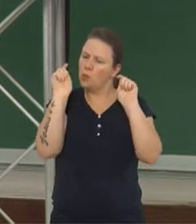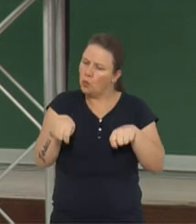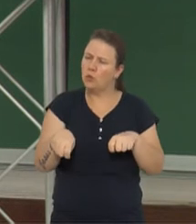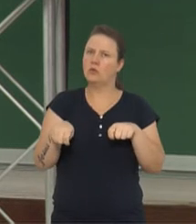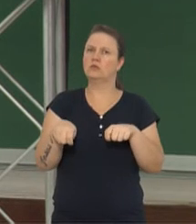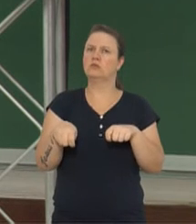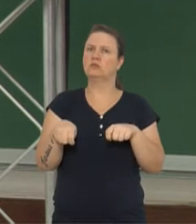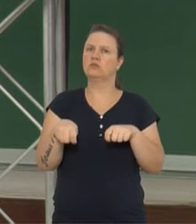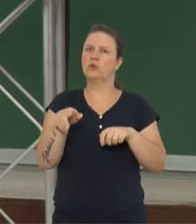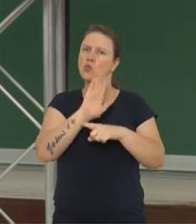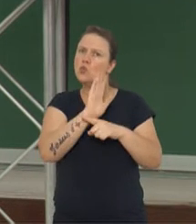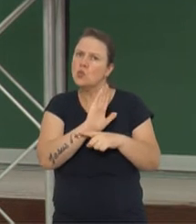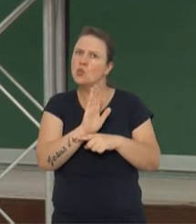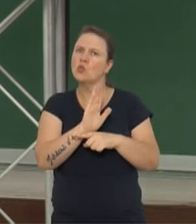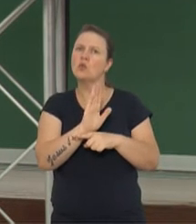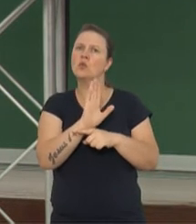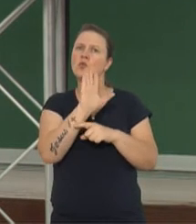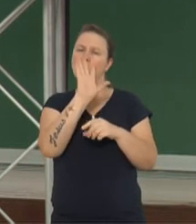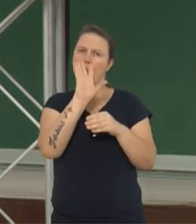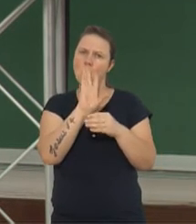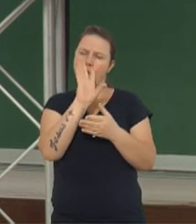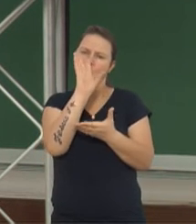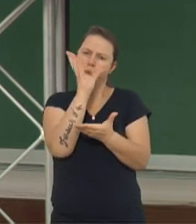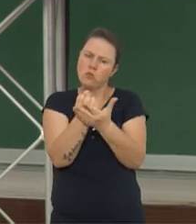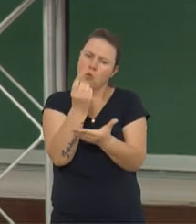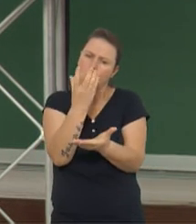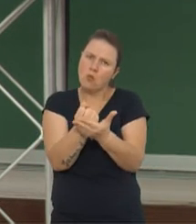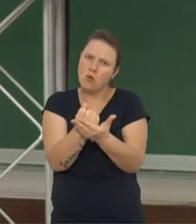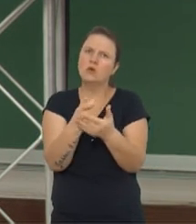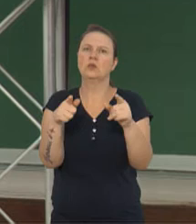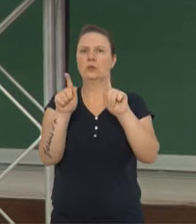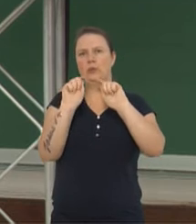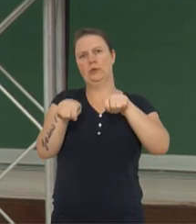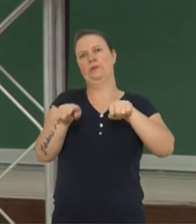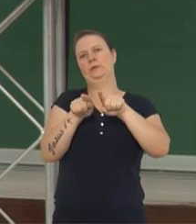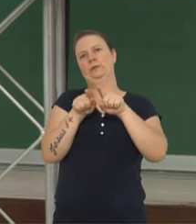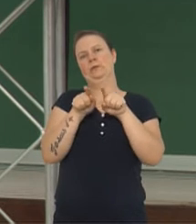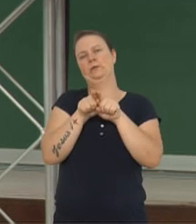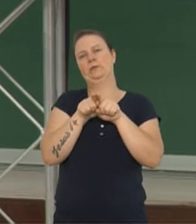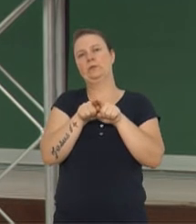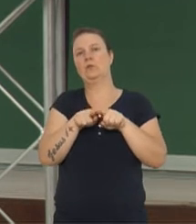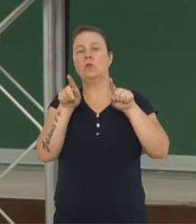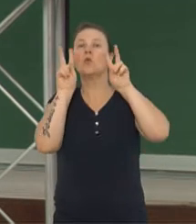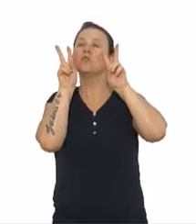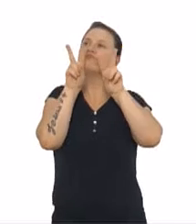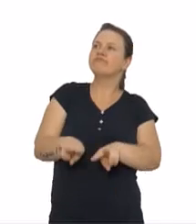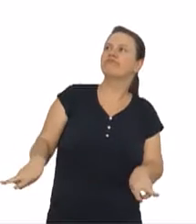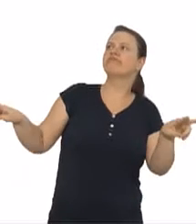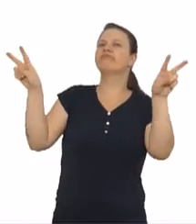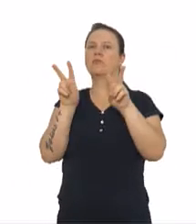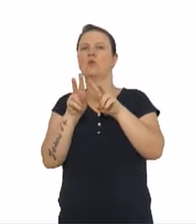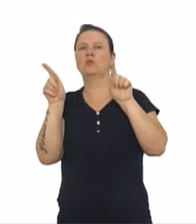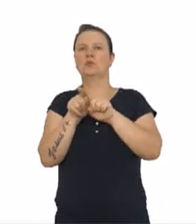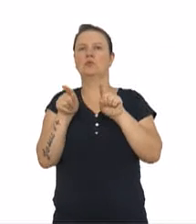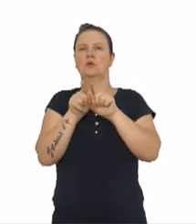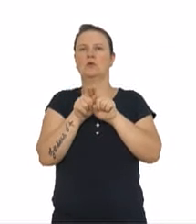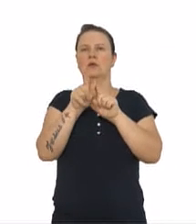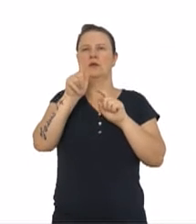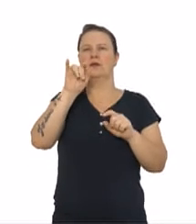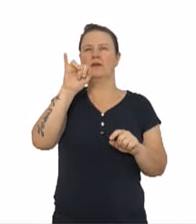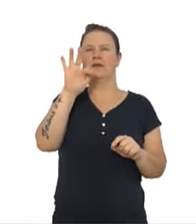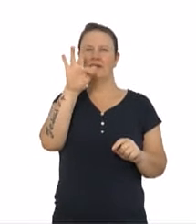é só mensagem escrita, mas eu posso adicionar uma fotografia. Recursos visuais, lembram? Os GIFs,